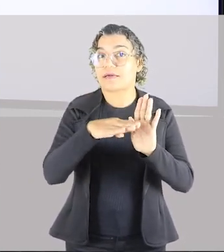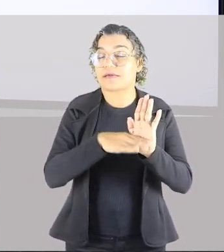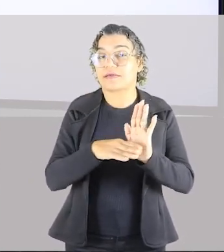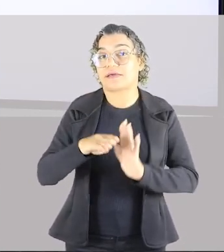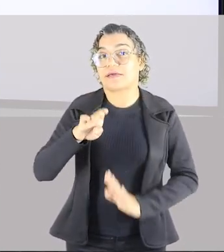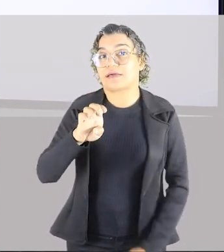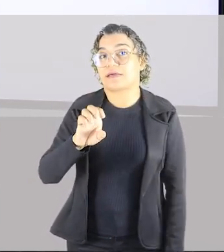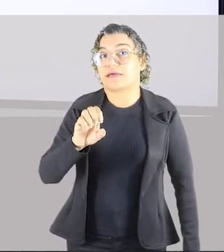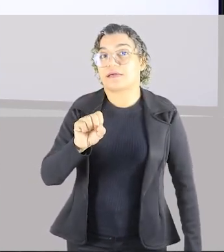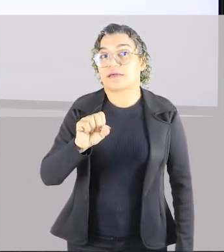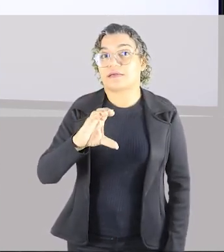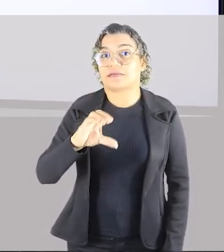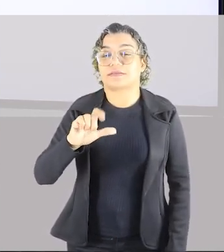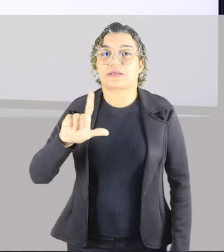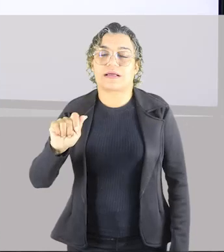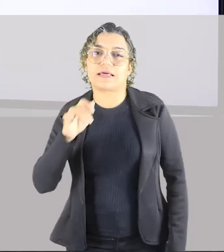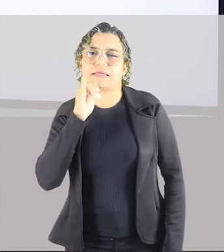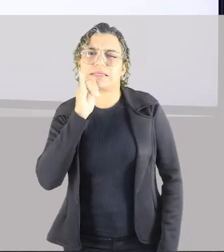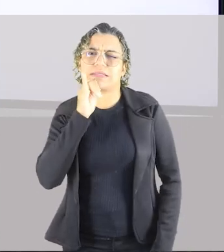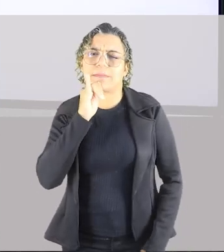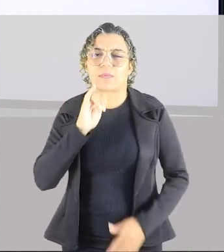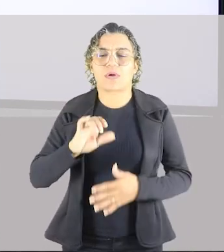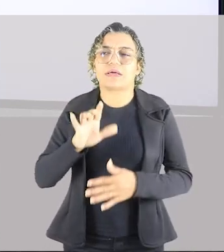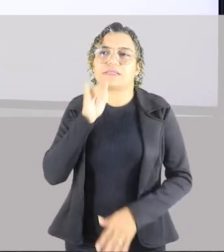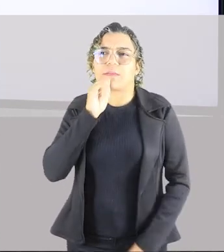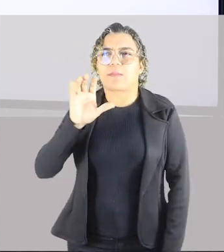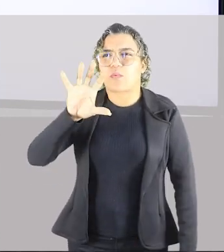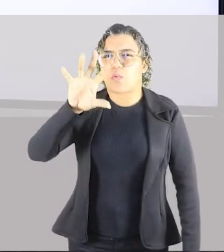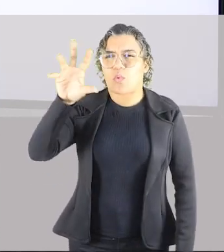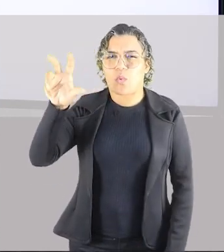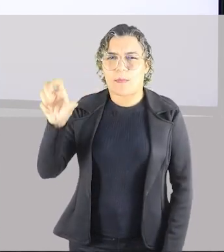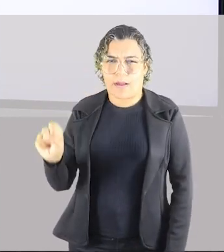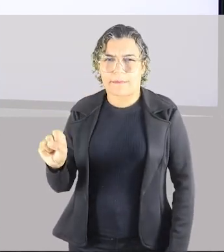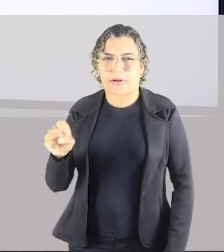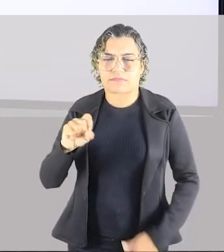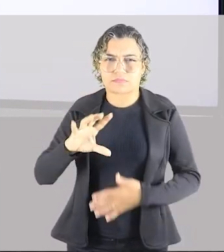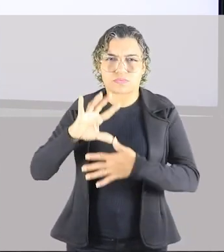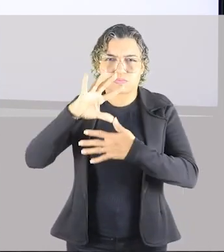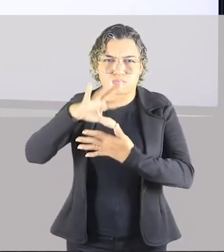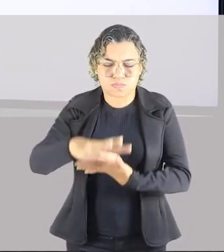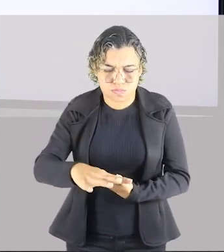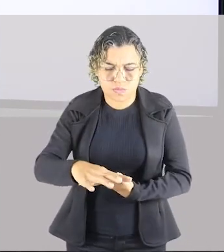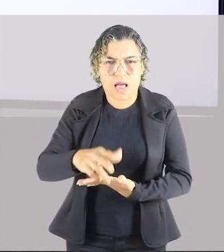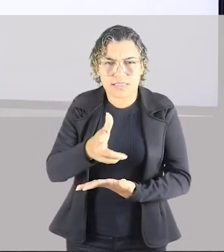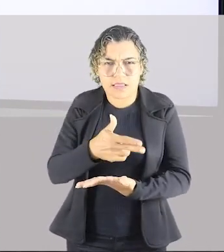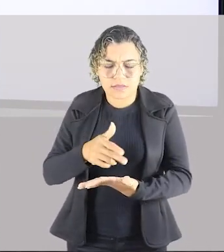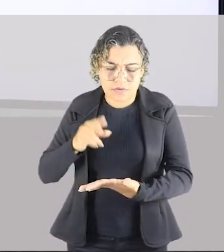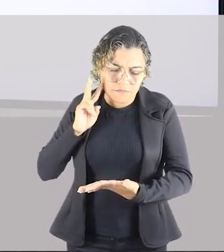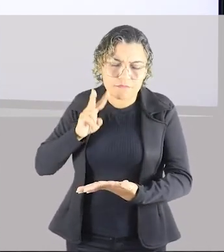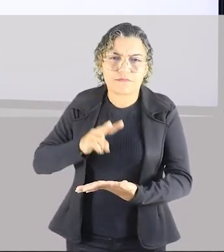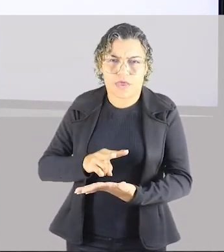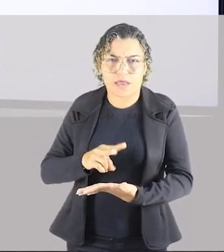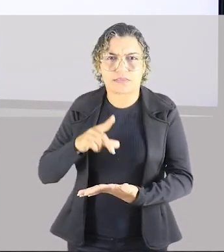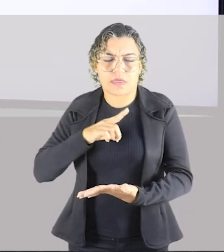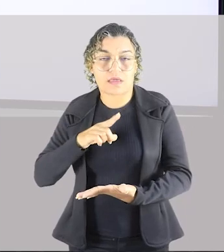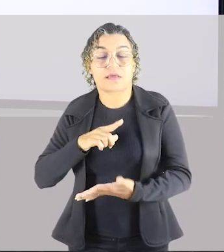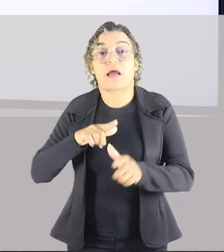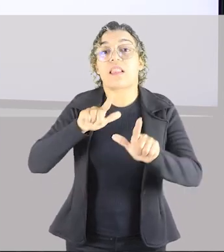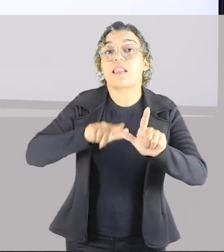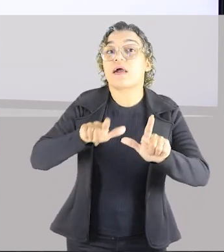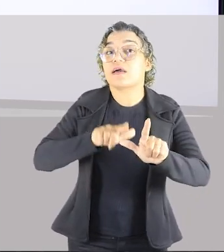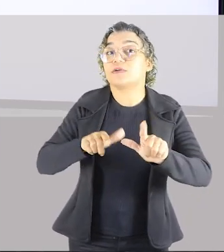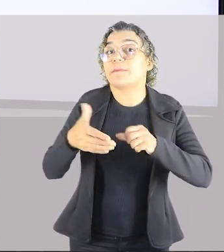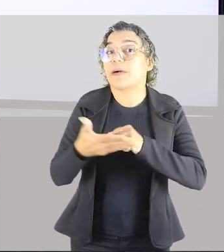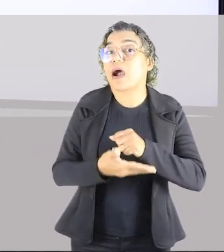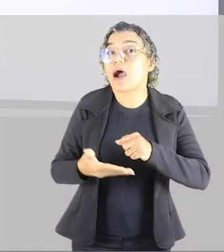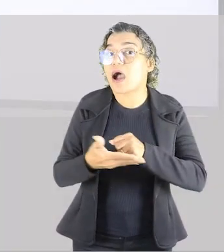cartografia. Quando tu, por exemplo, pega um mapa, se você prestar bem atenção no canto, você vai ter algumas legendas básicas, tá? E dentre